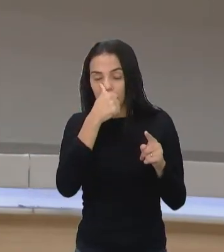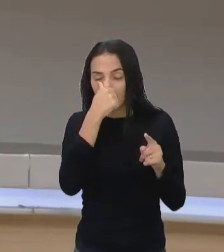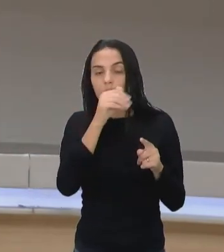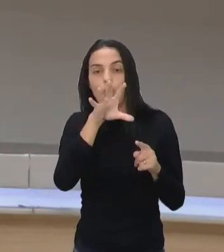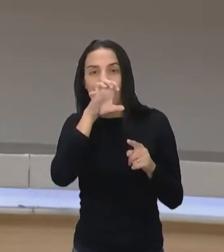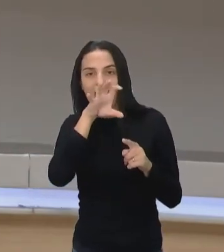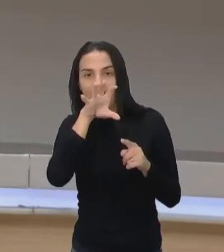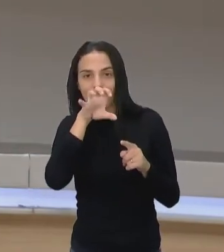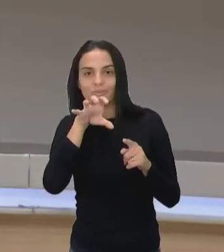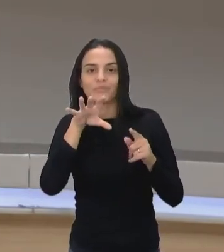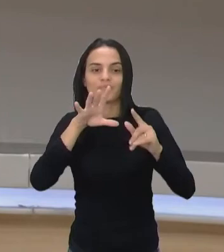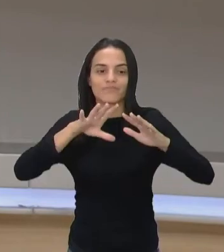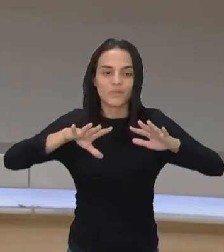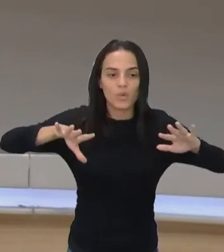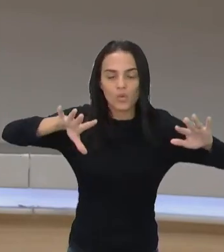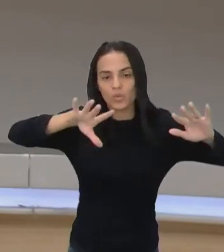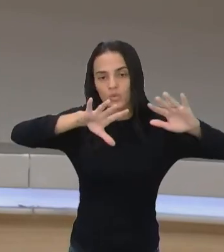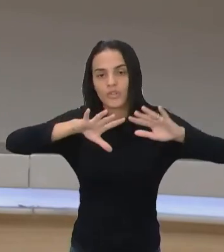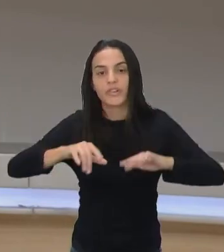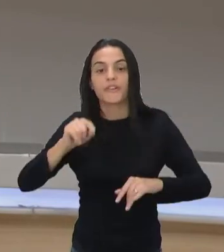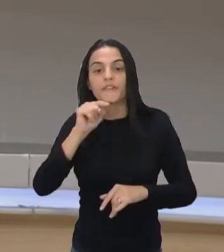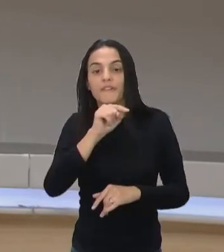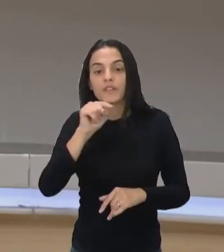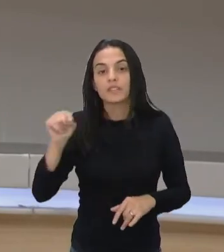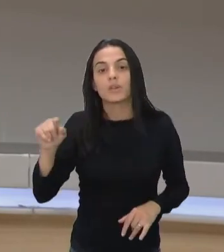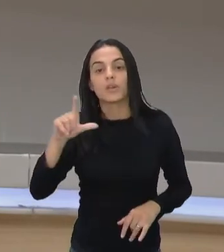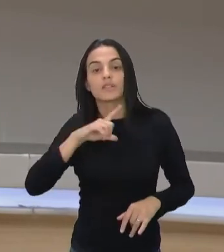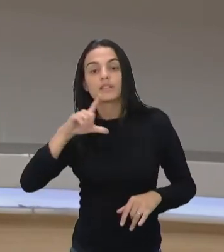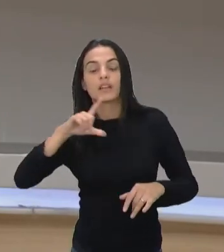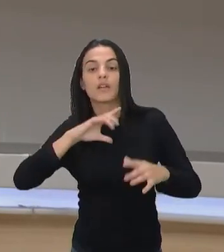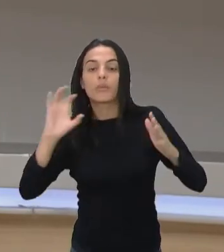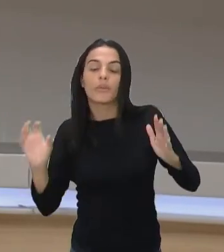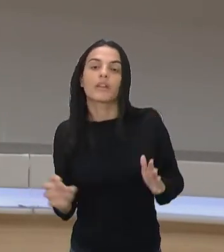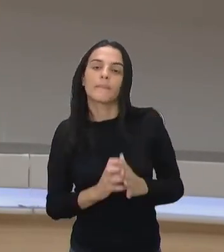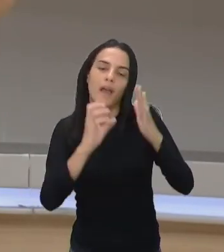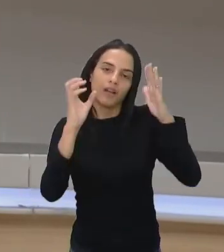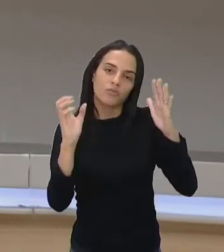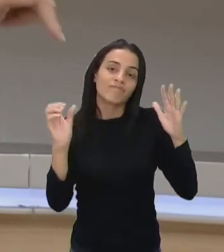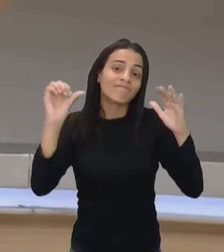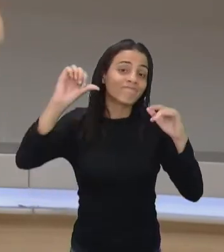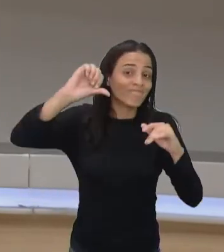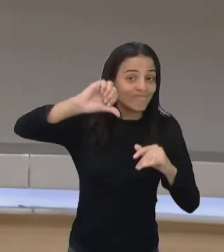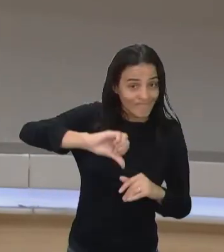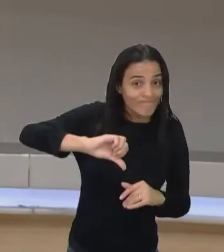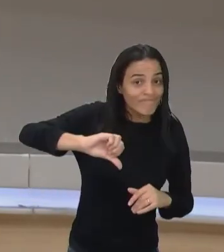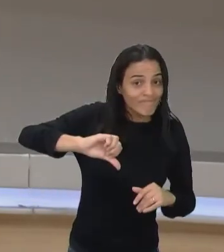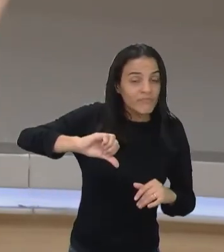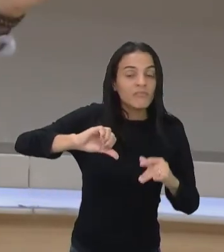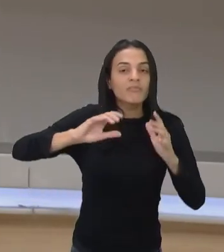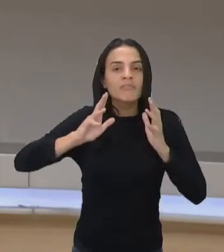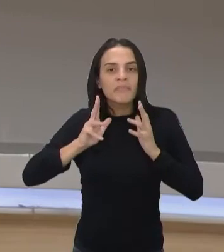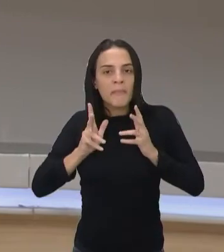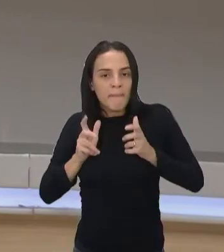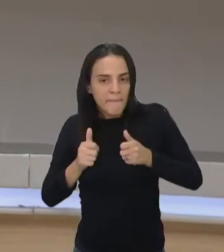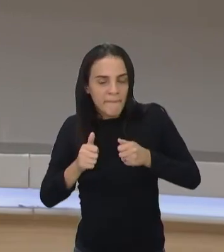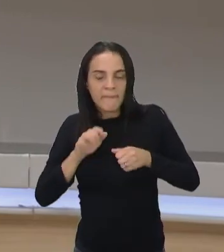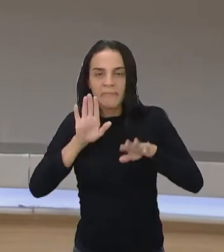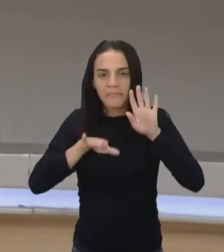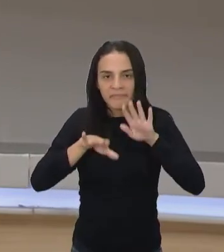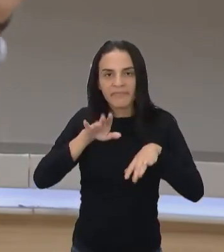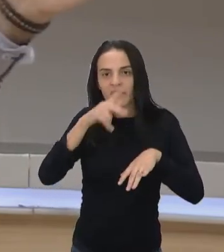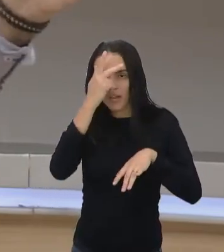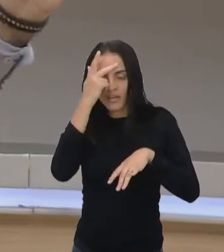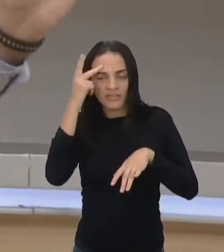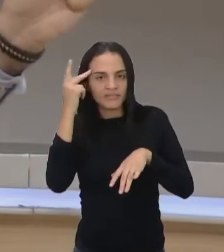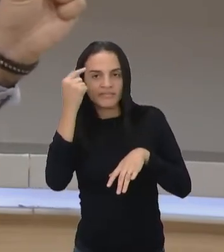ar. E olha que curioso, você começa a ter um impacto negativo na questão do sanitarismo. Sim. Às vezes as pessoas